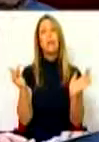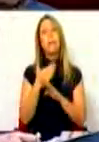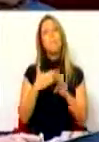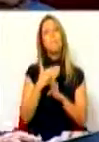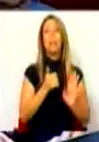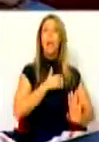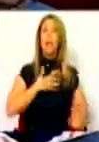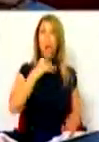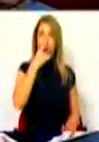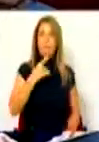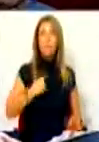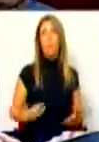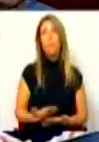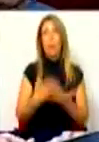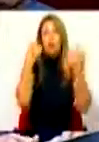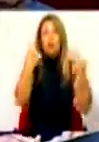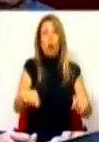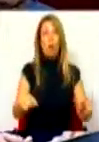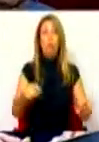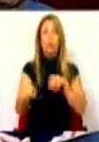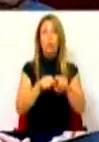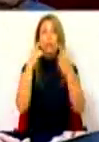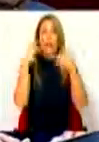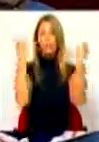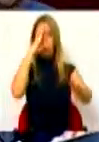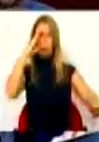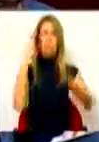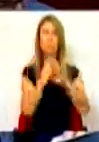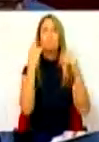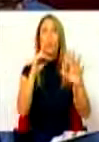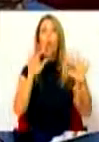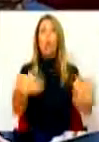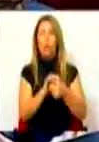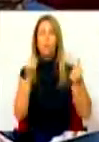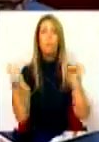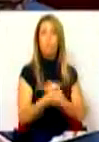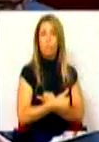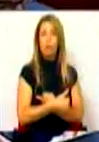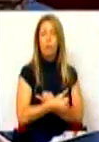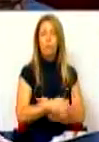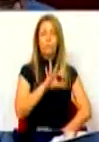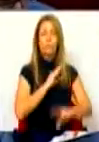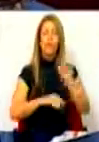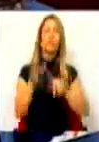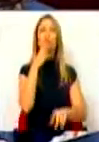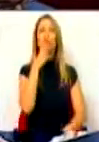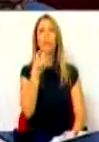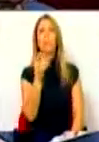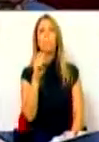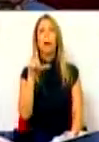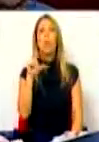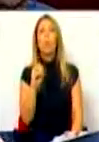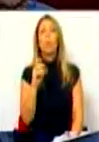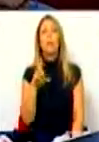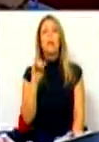que só uma política pública determinada pode contrariar. Senhor Deputado Paulo Rios,